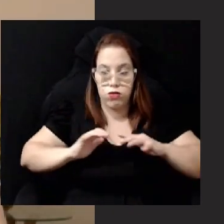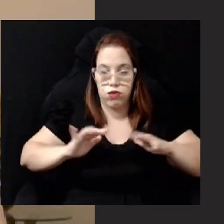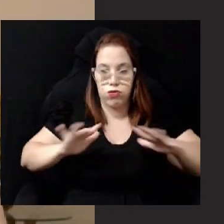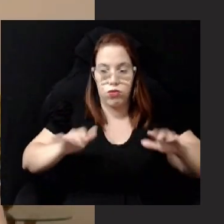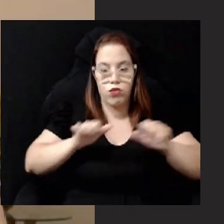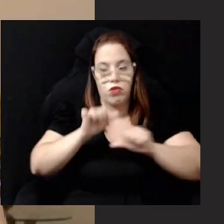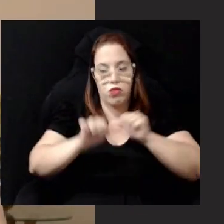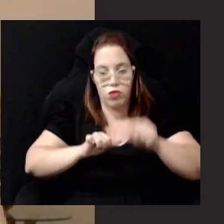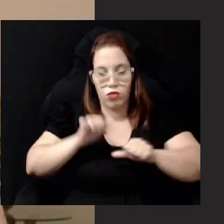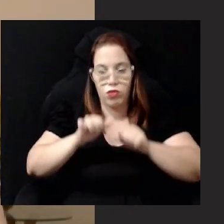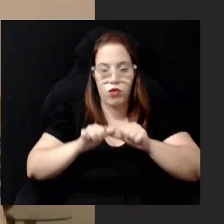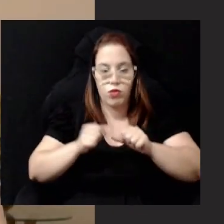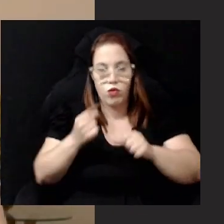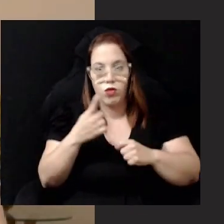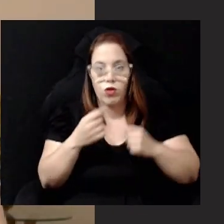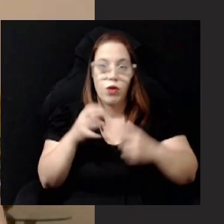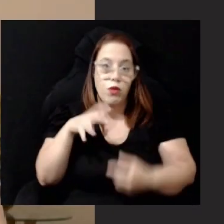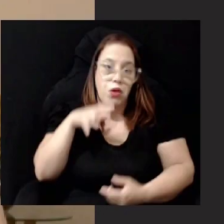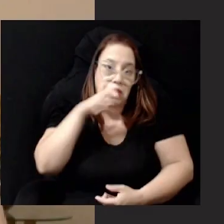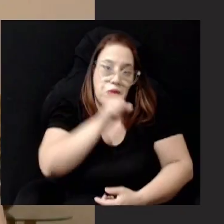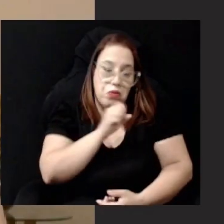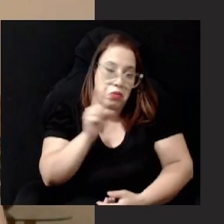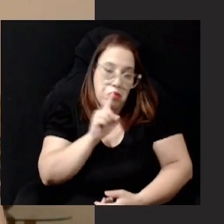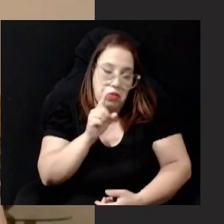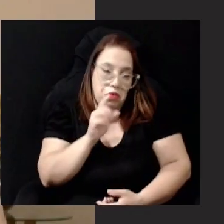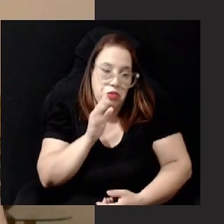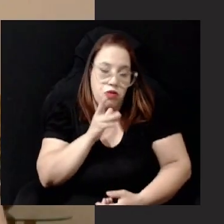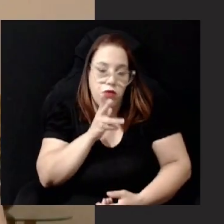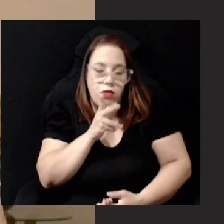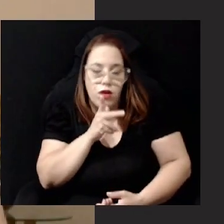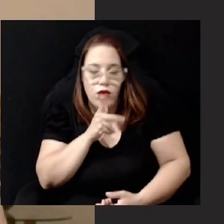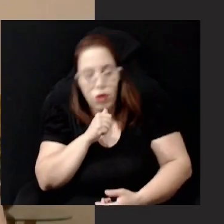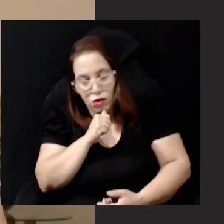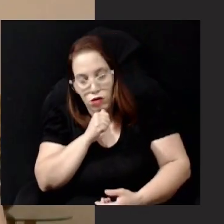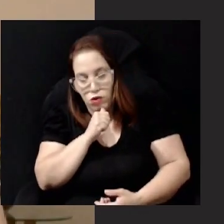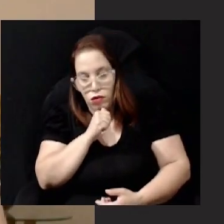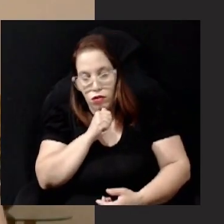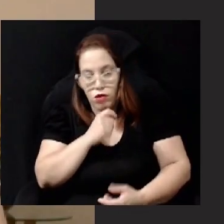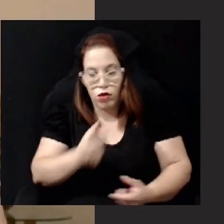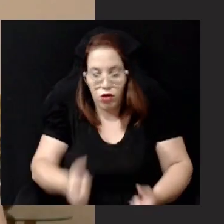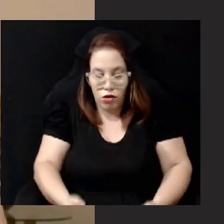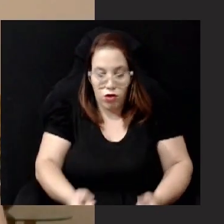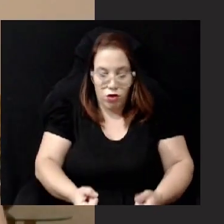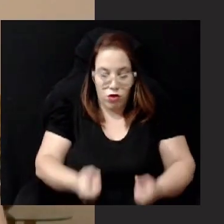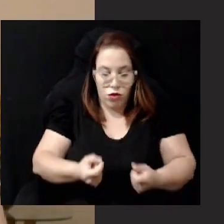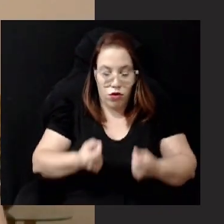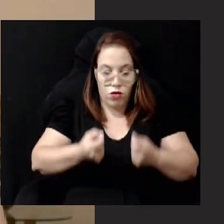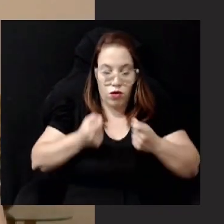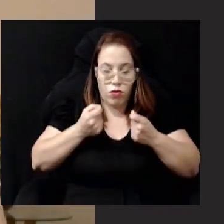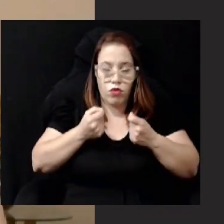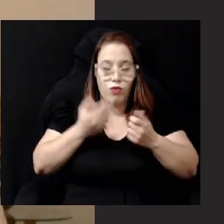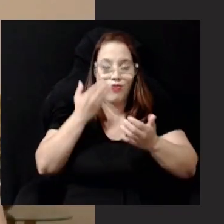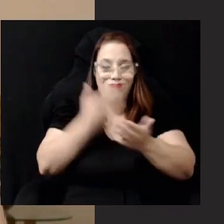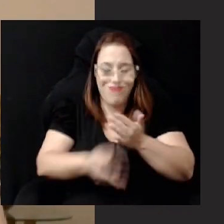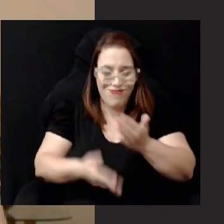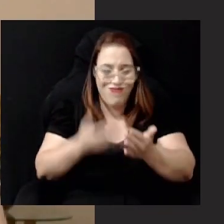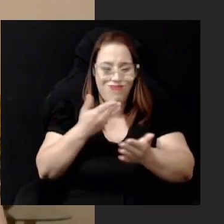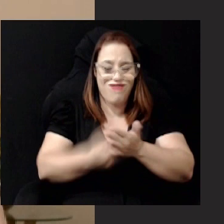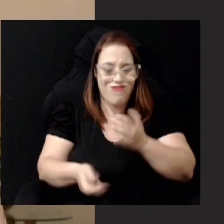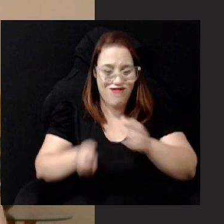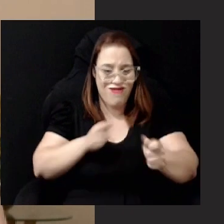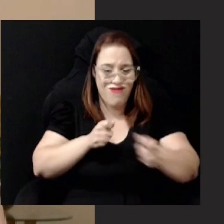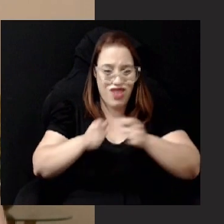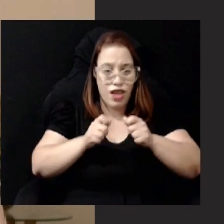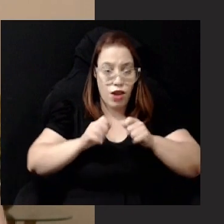se renovem, alguns mais rápidos, outros de maneira mais devagar. O câncer é quando essas células elas perdem esse controle